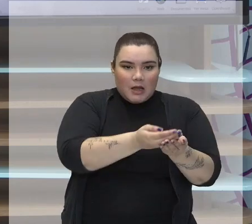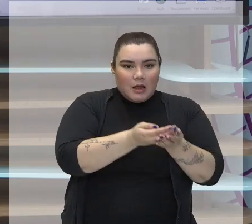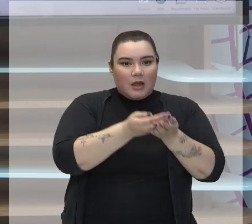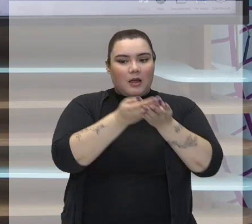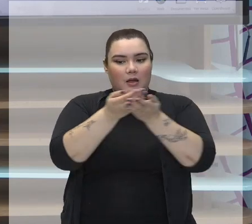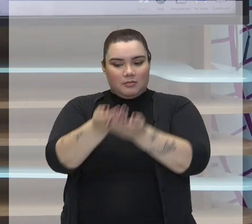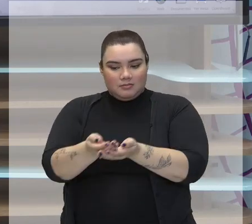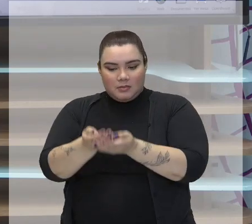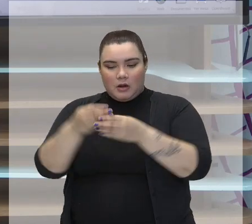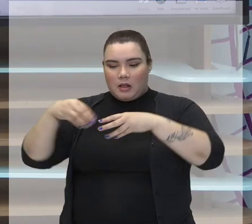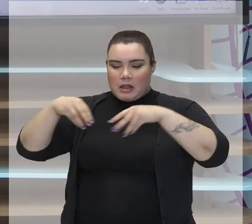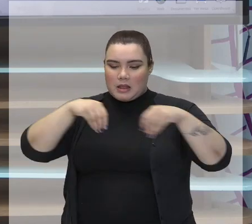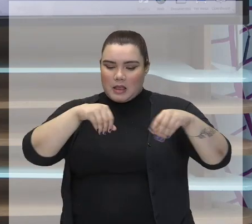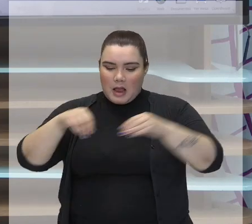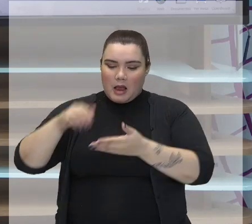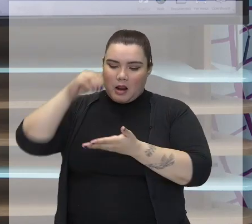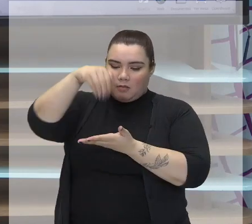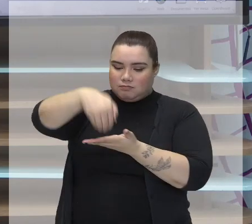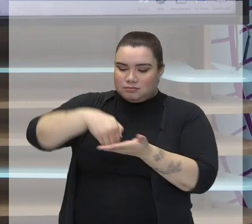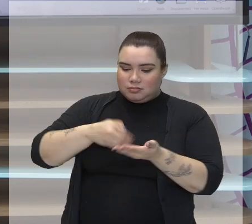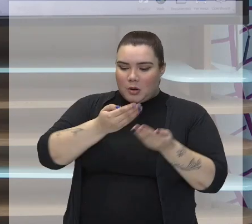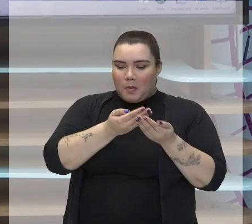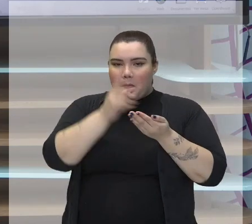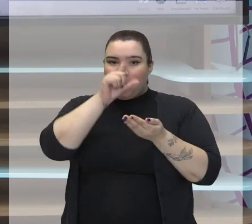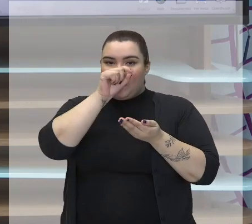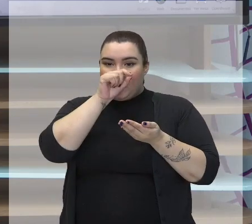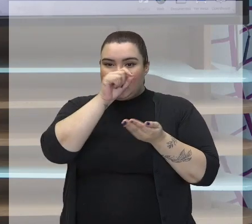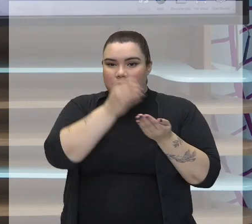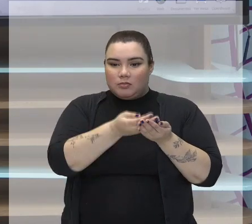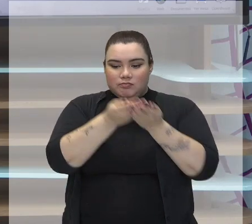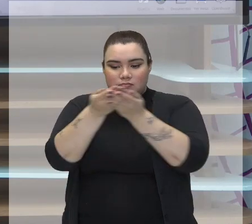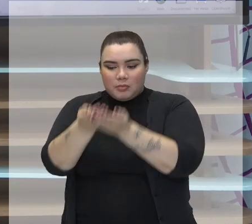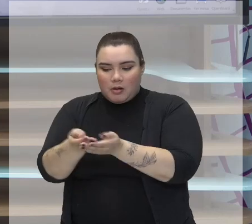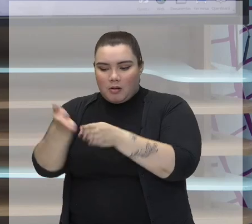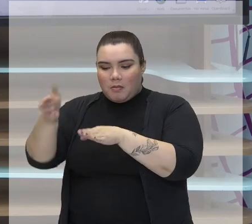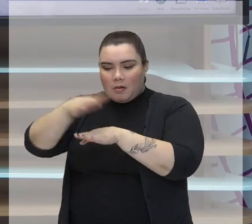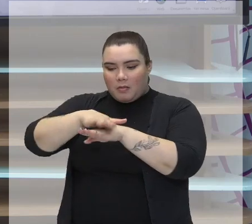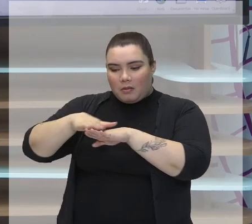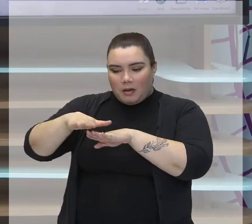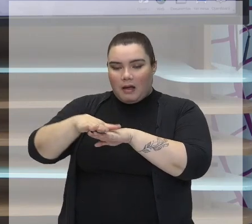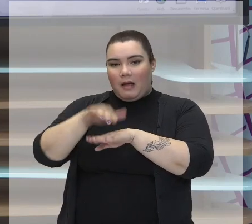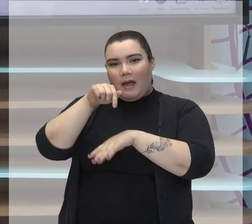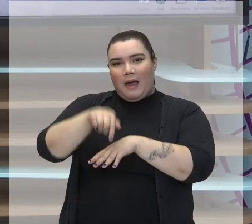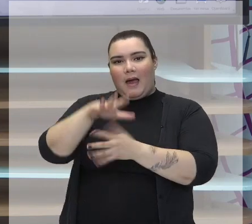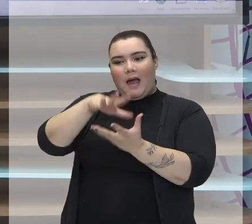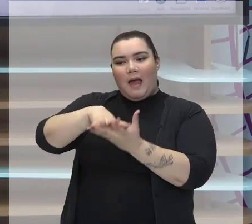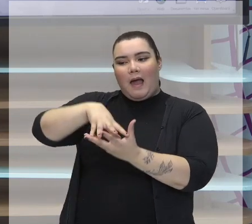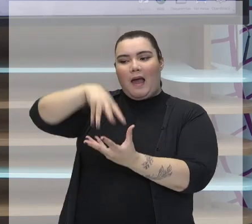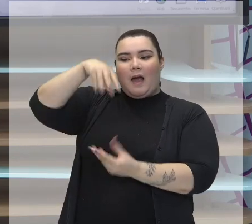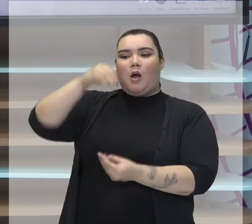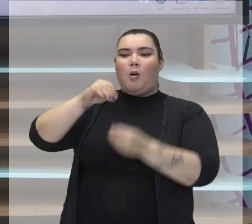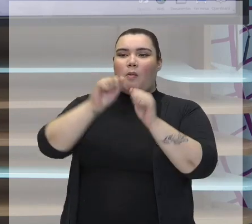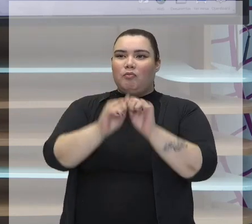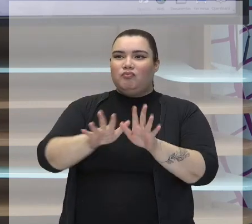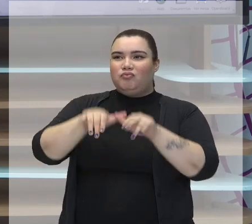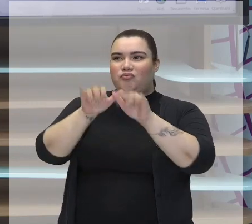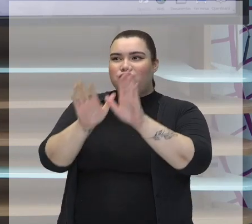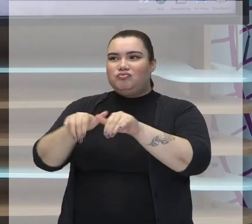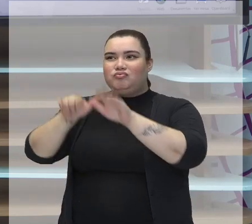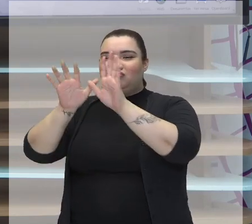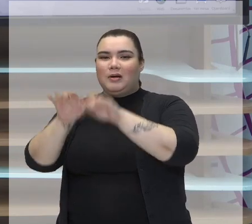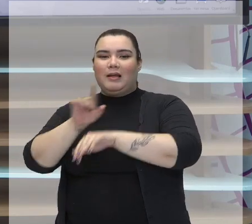o enterra. E com a morte, ele alcançou lá o céu dos passarinhos e